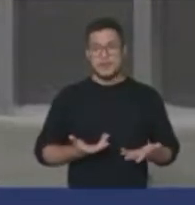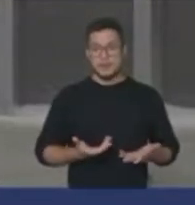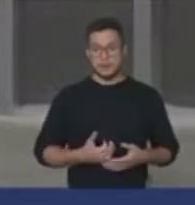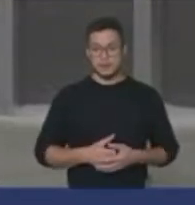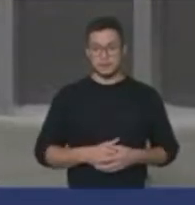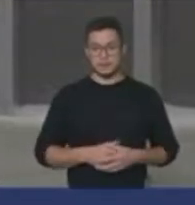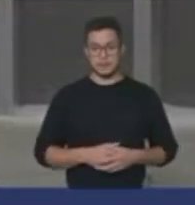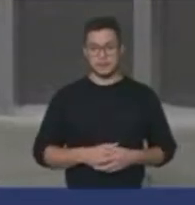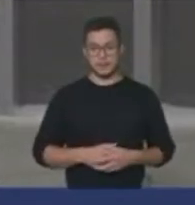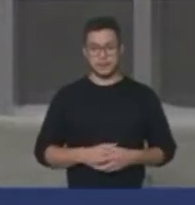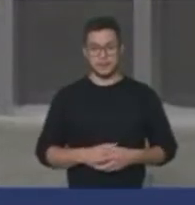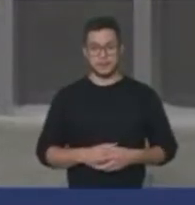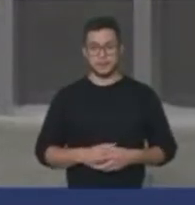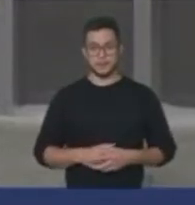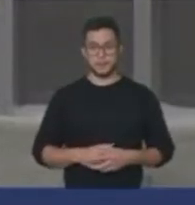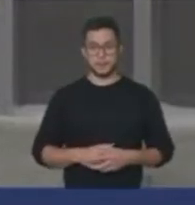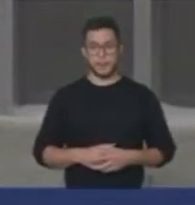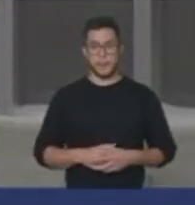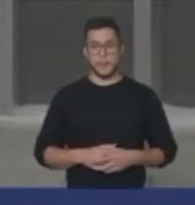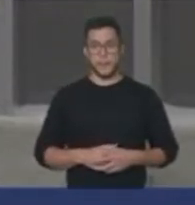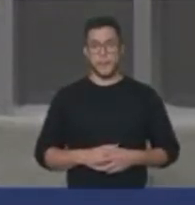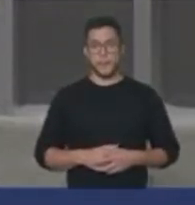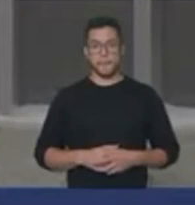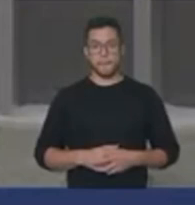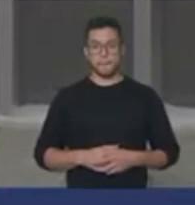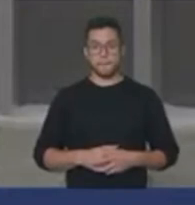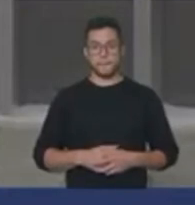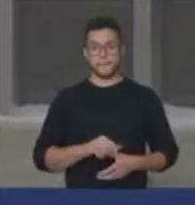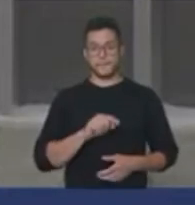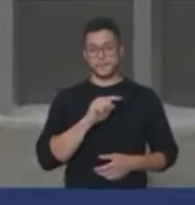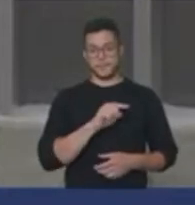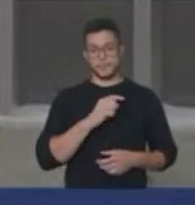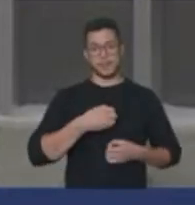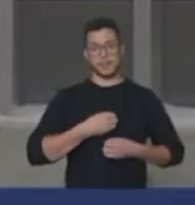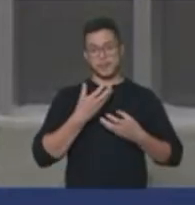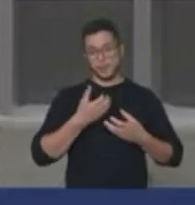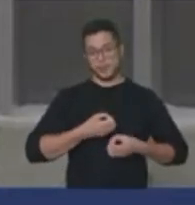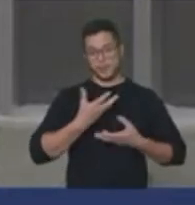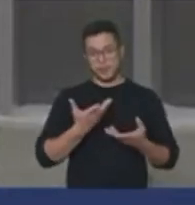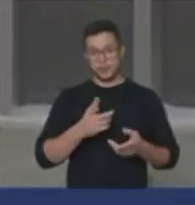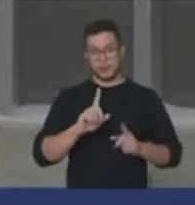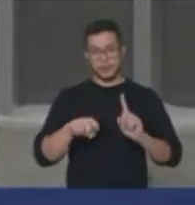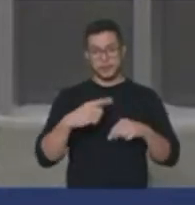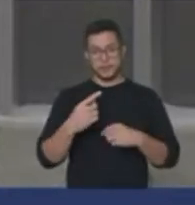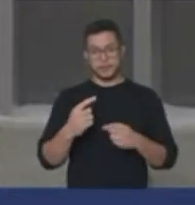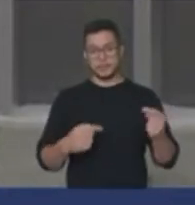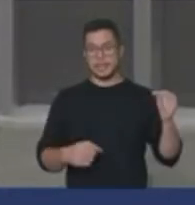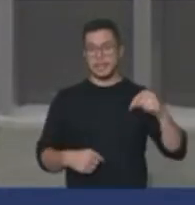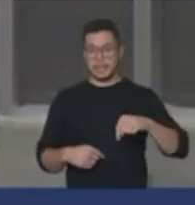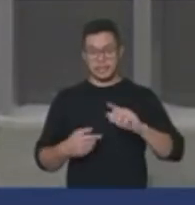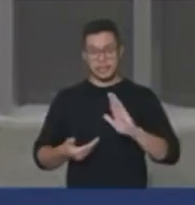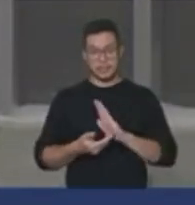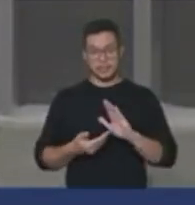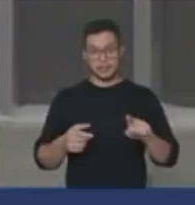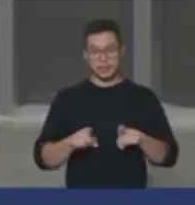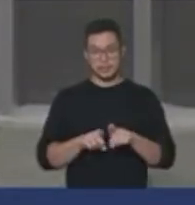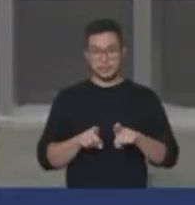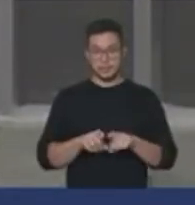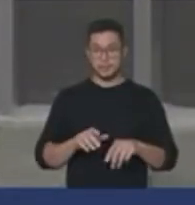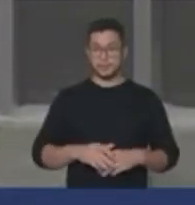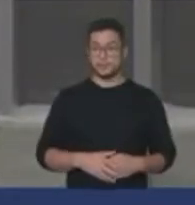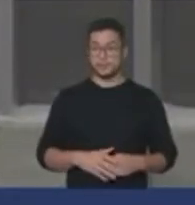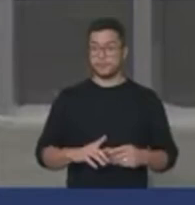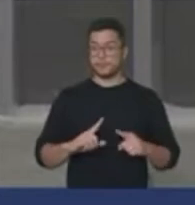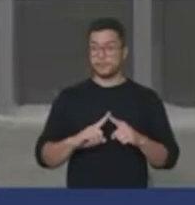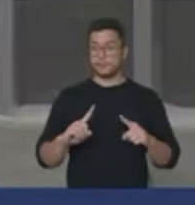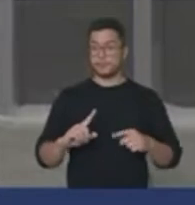ao fazer lá o seu depoimento, ele virá até a Câmara também fazer o depoimento. Mas a primeira justiça